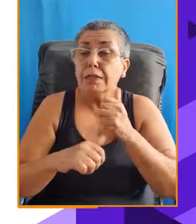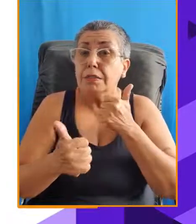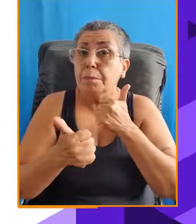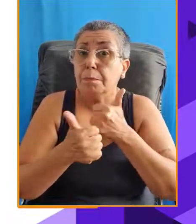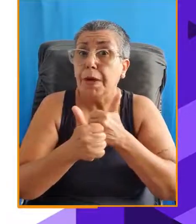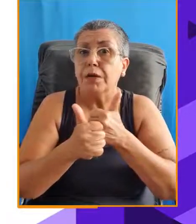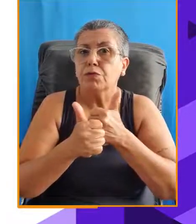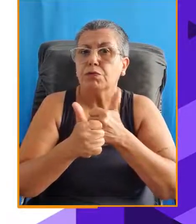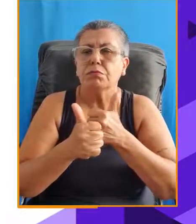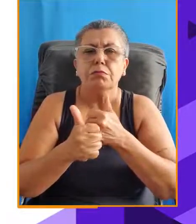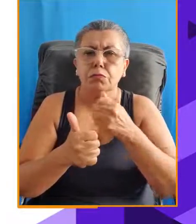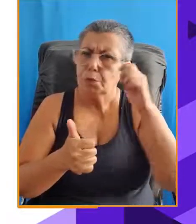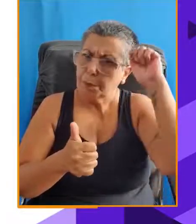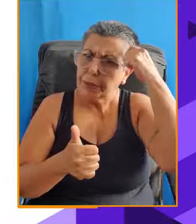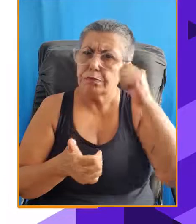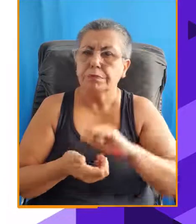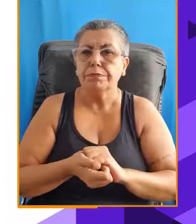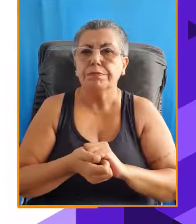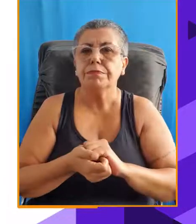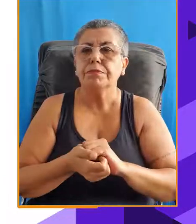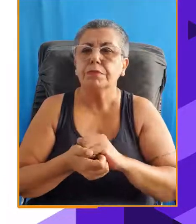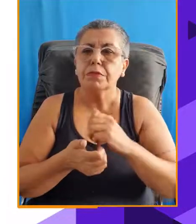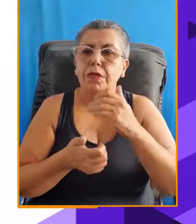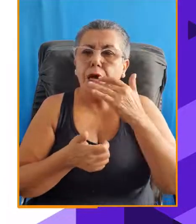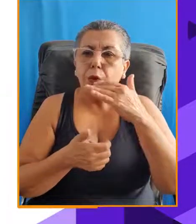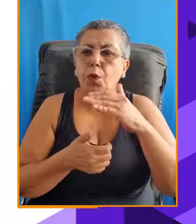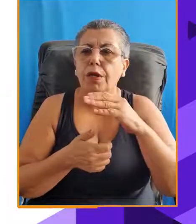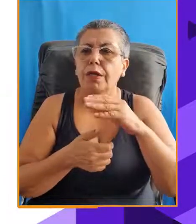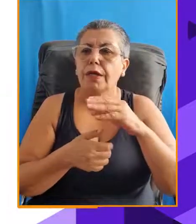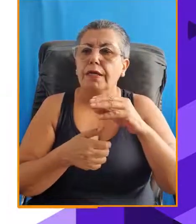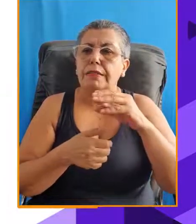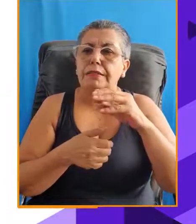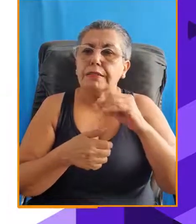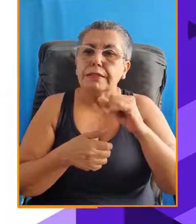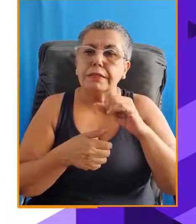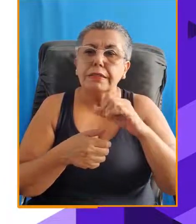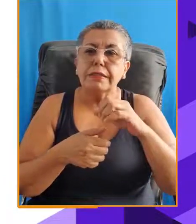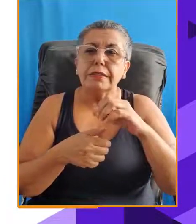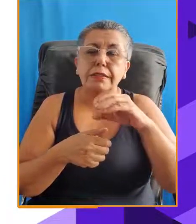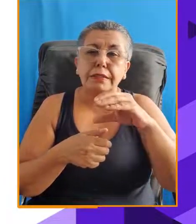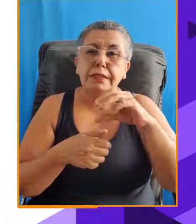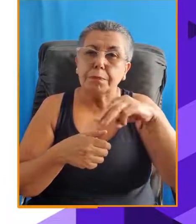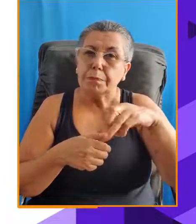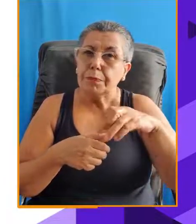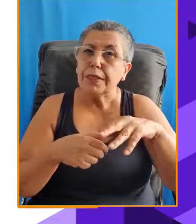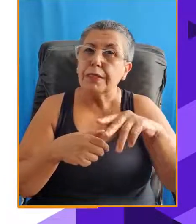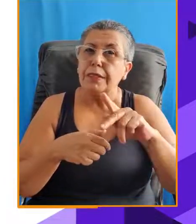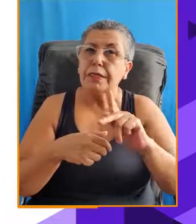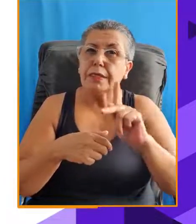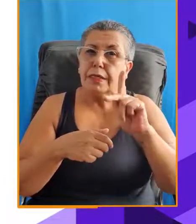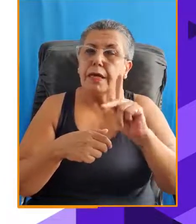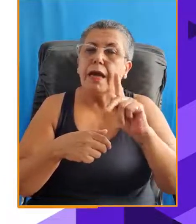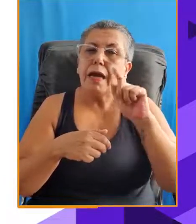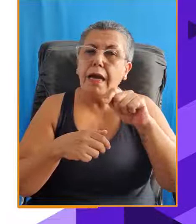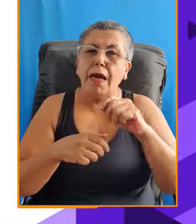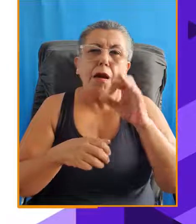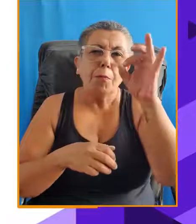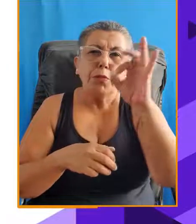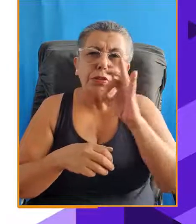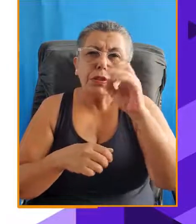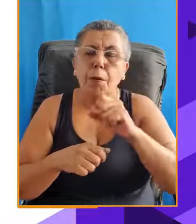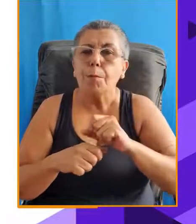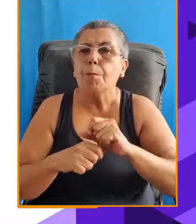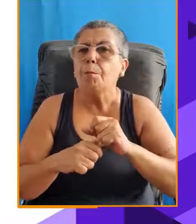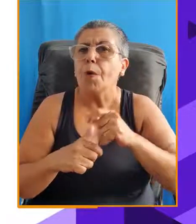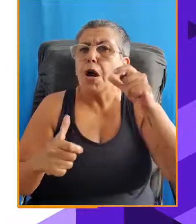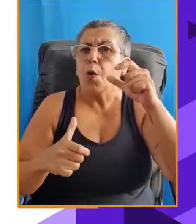próximos estará do preto. As cores em CMYK são apresentadas em porcentagem. Quanto maior for a porcentagem